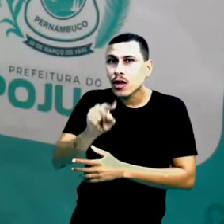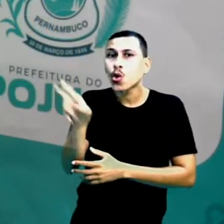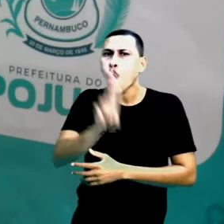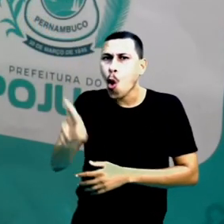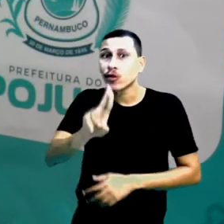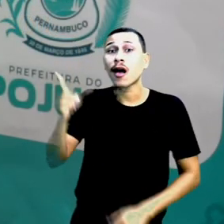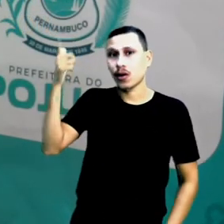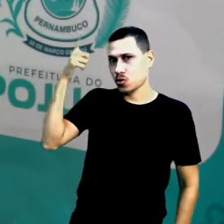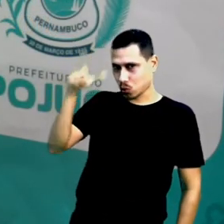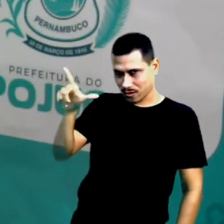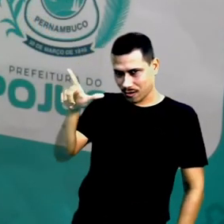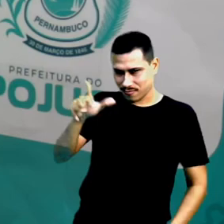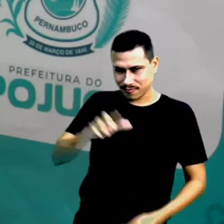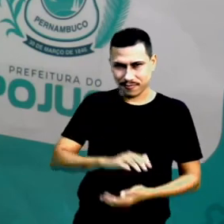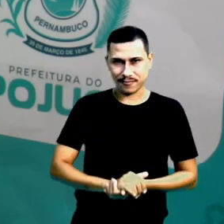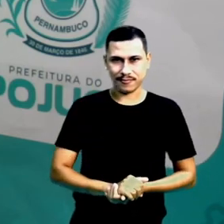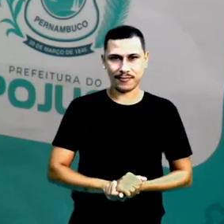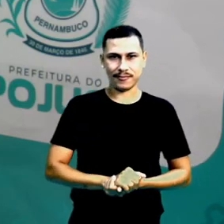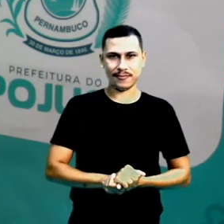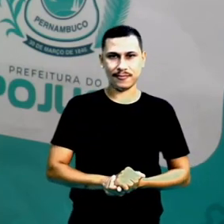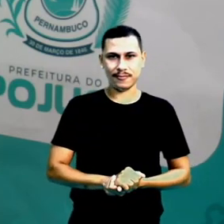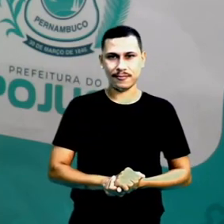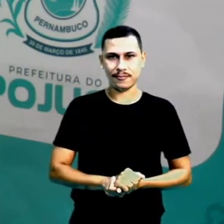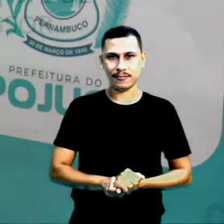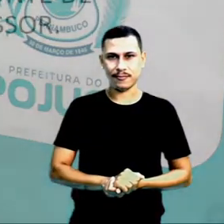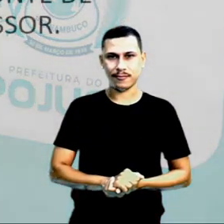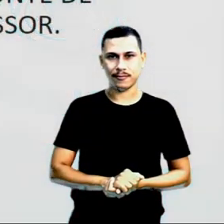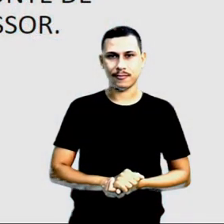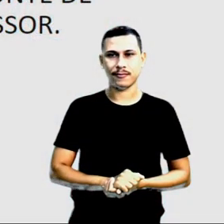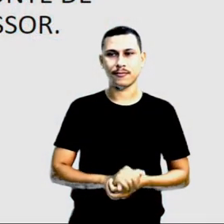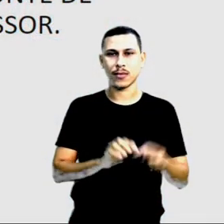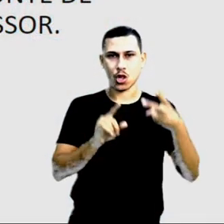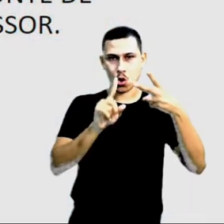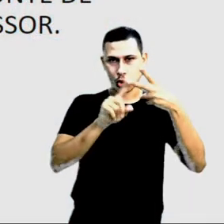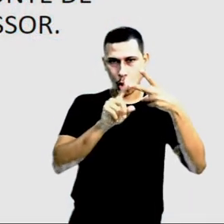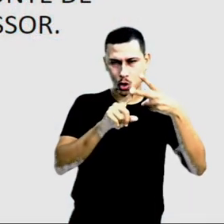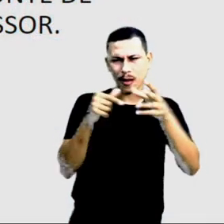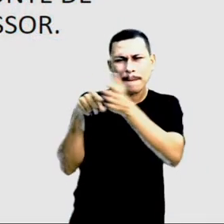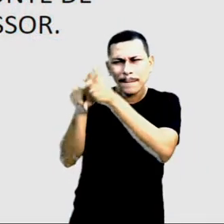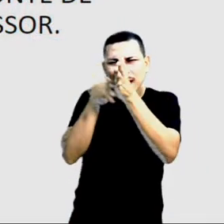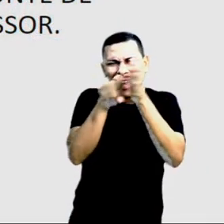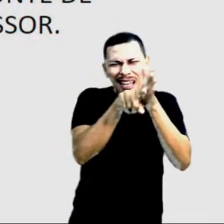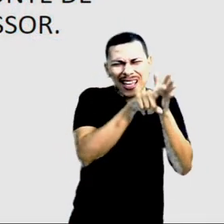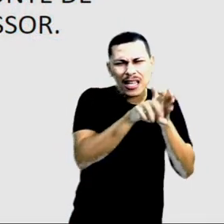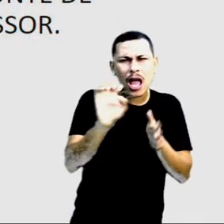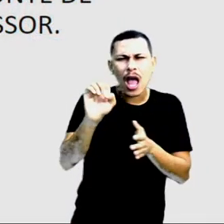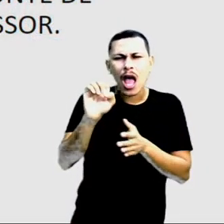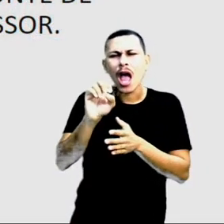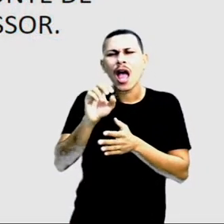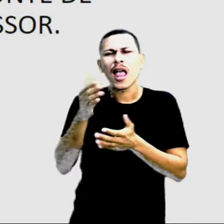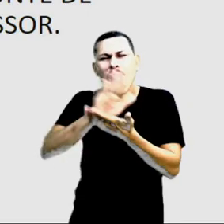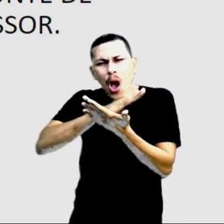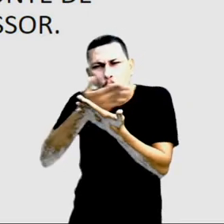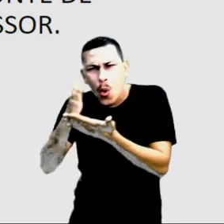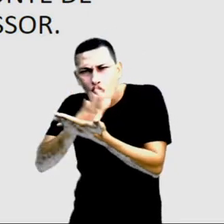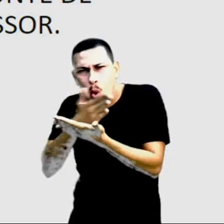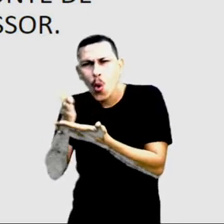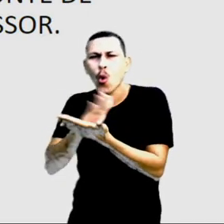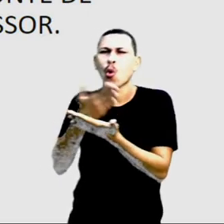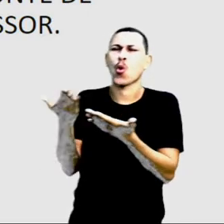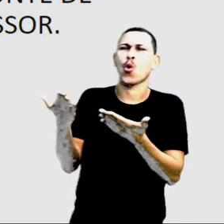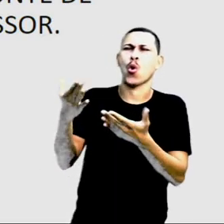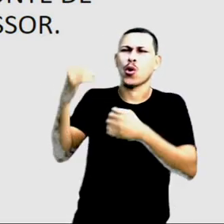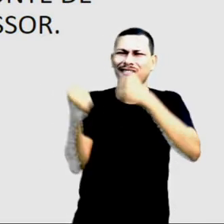de energia? No 2, faça uma pesquisa de algumas máquinas, transporte ou de